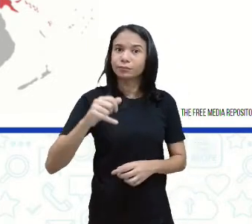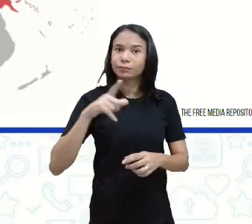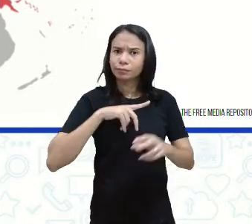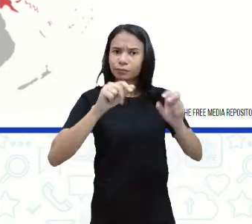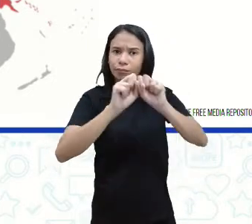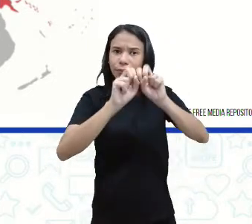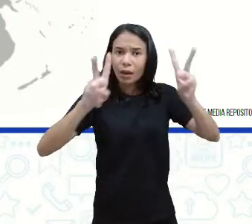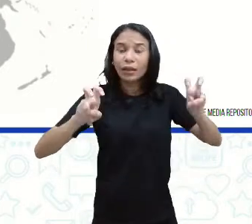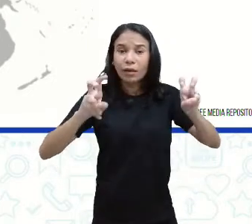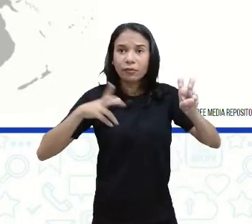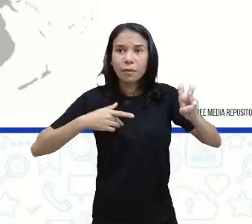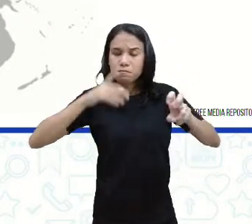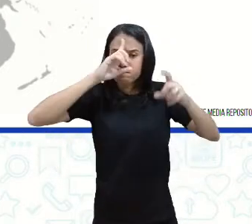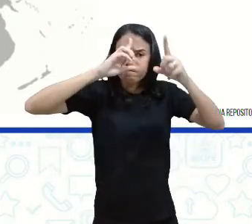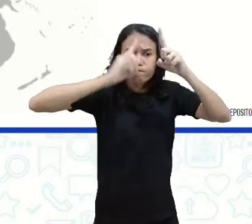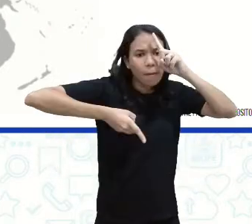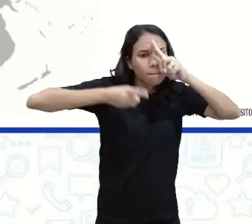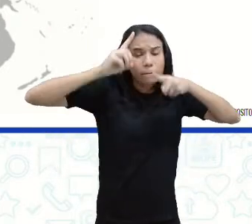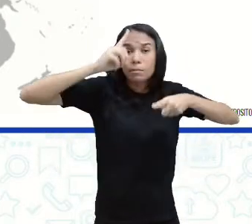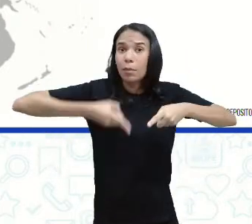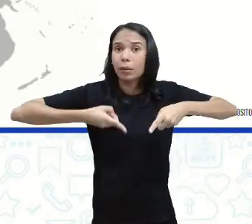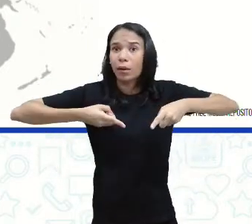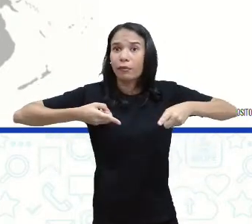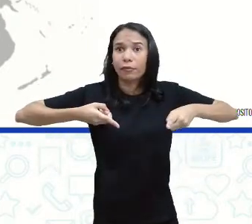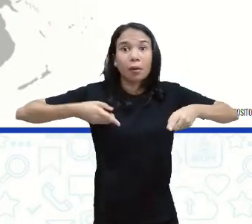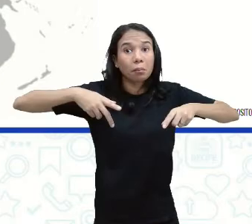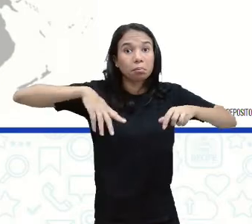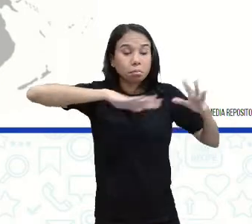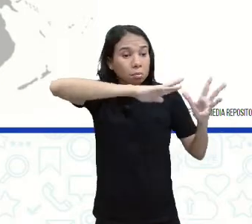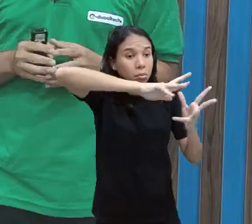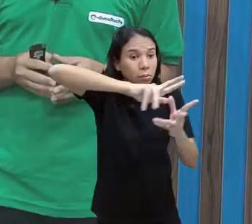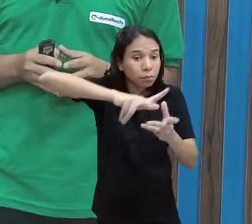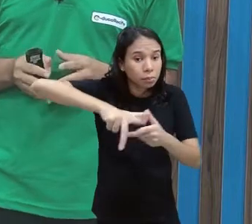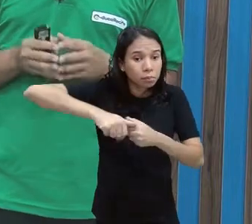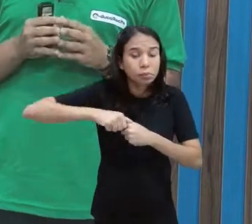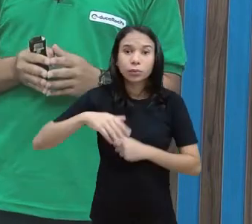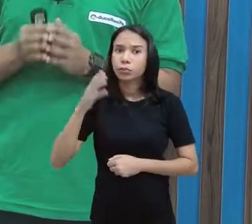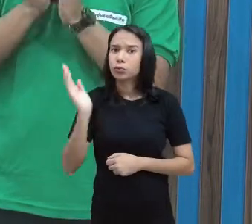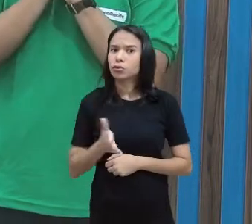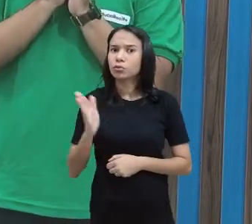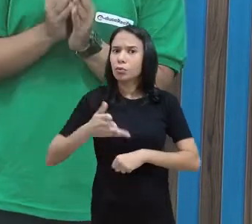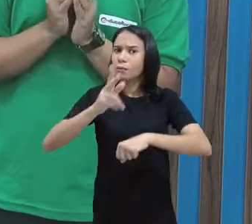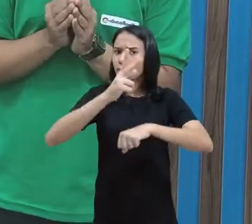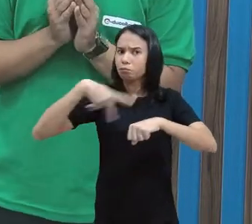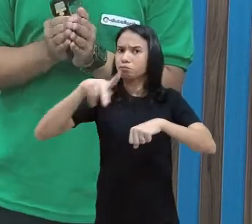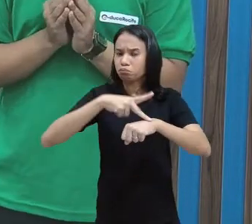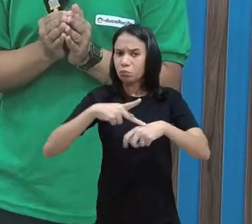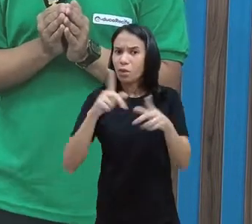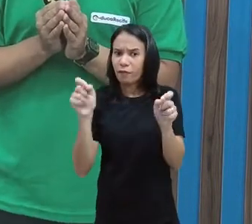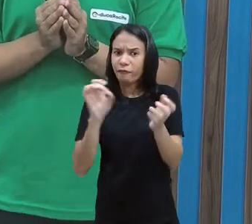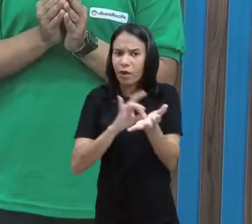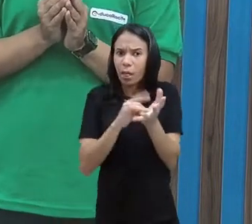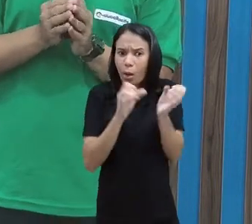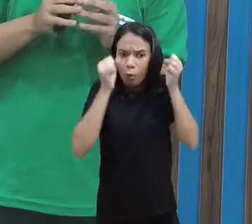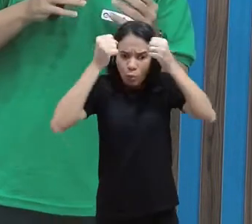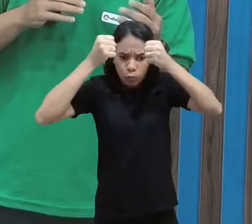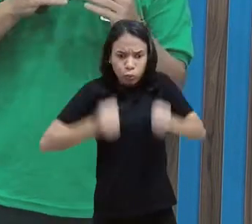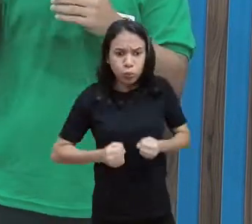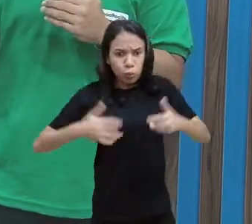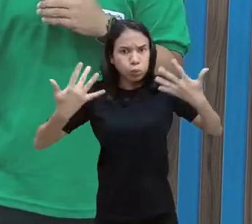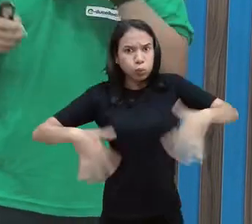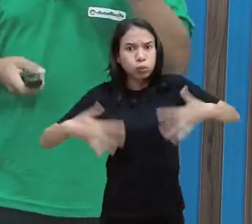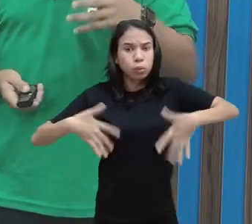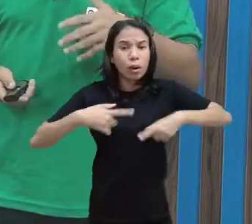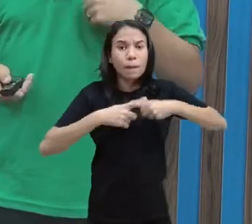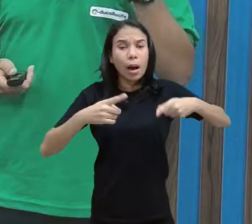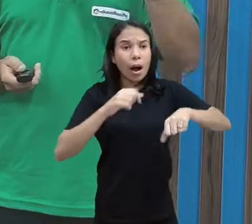territórios, ela já dominou territórios em todos os continentes do mundo. Ela já foi um país muito poderoso e hoje em dia não é